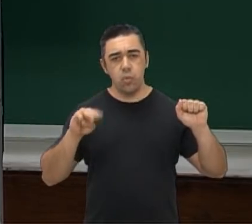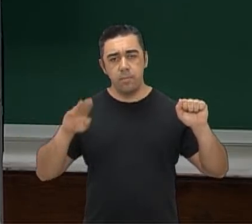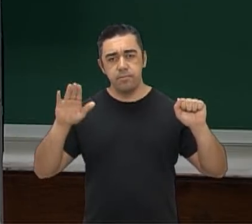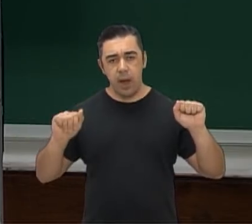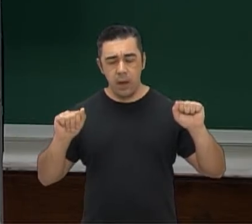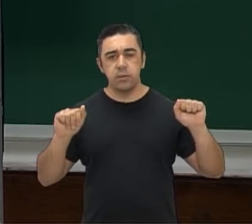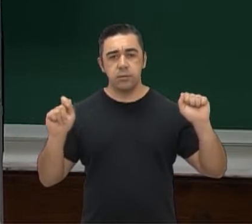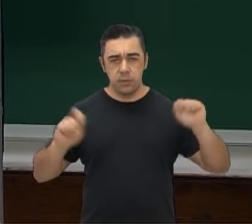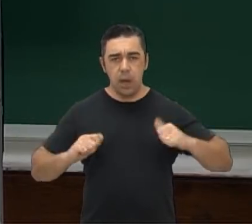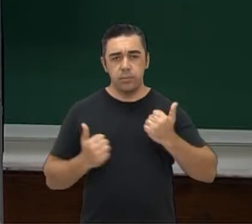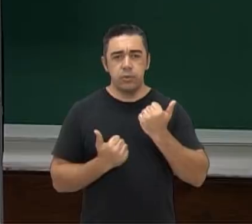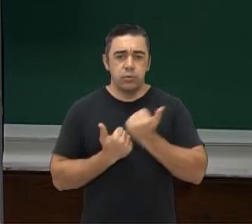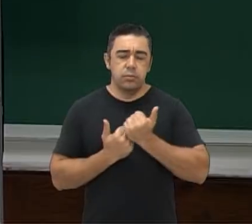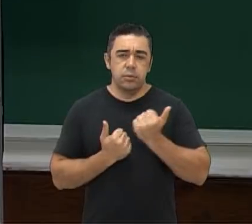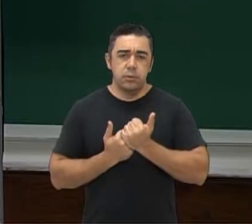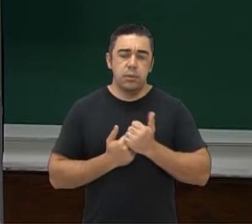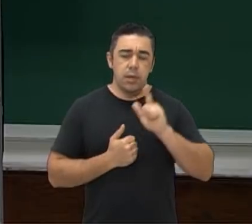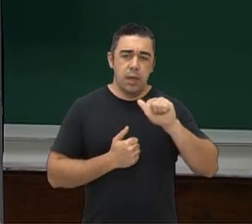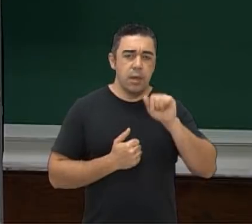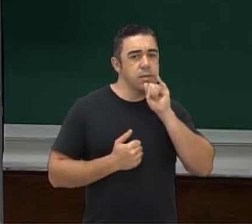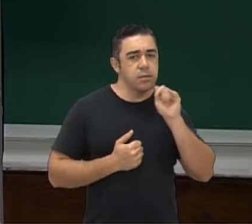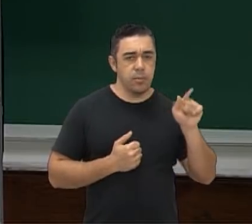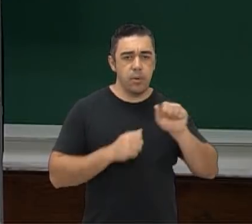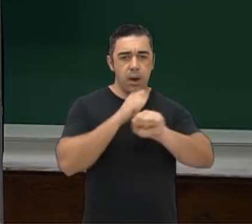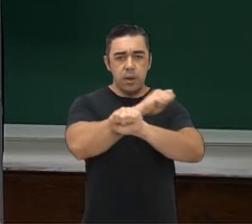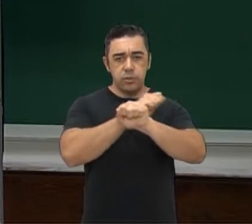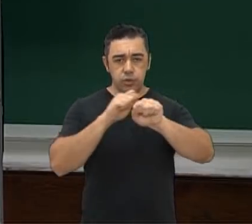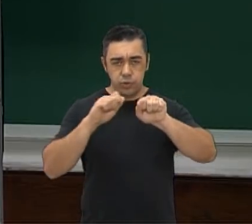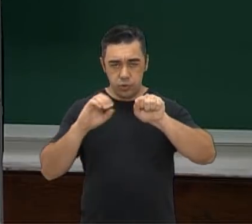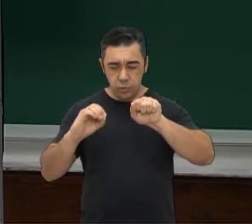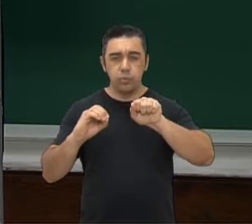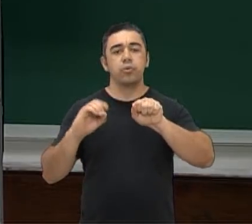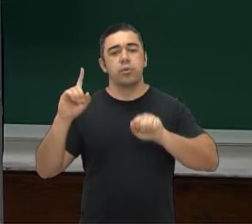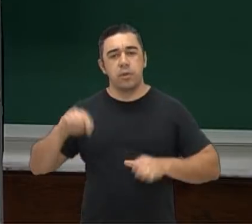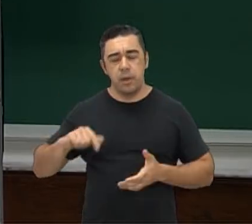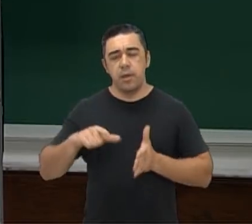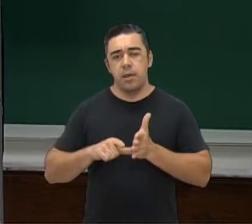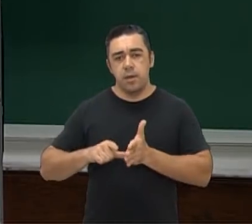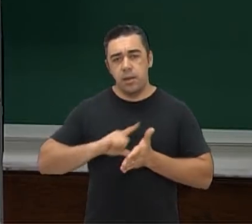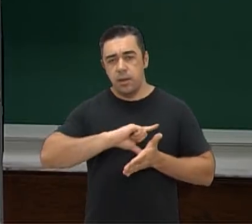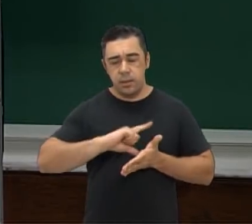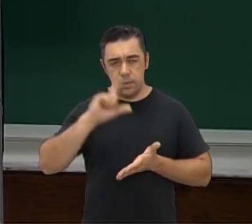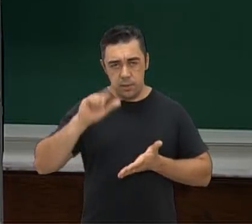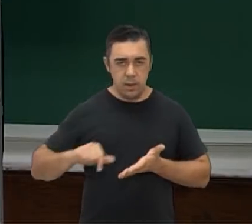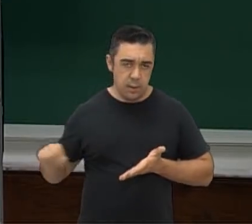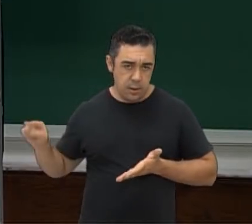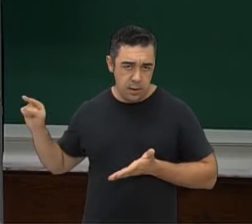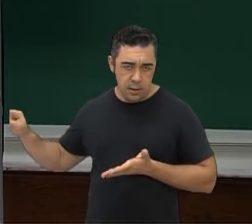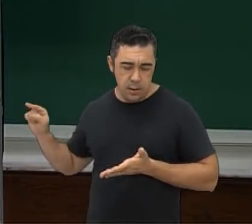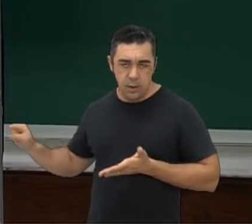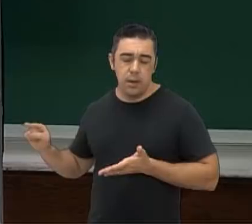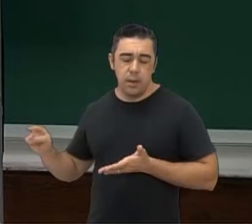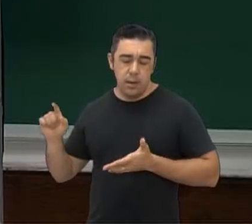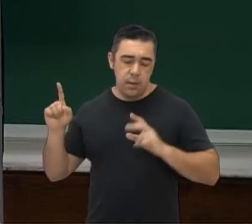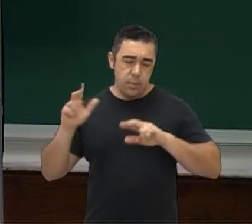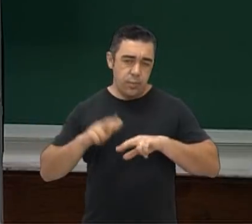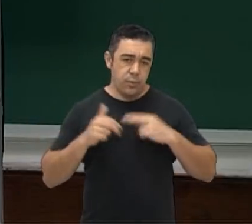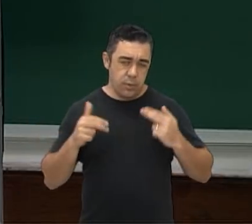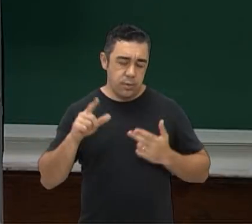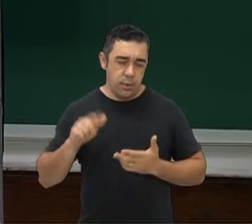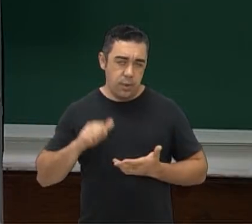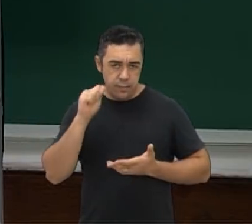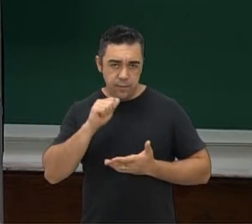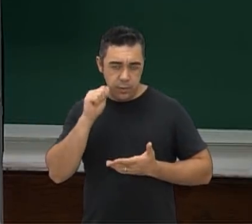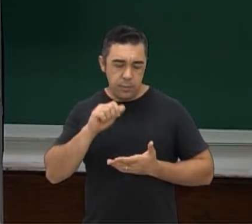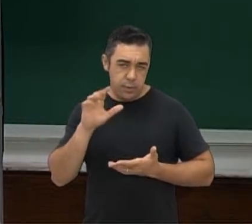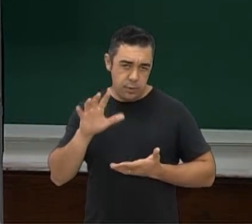um artigo definido ou indefinido feminino antecede a esses substantivos. Nesse caso a gente tem gênero